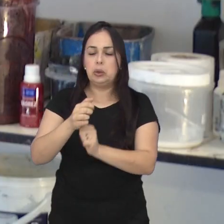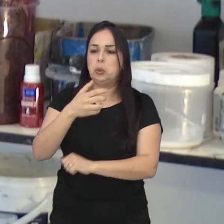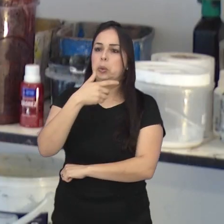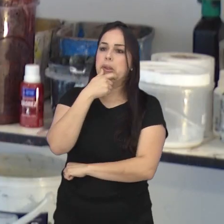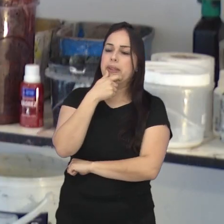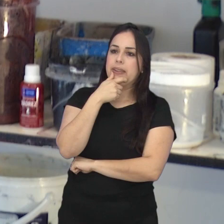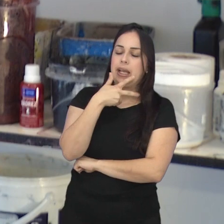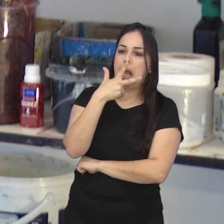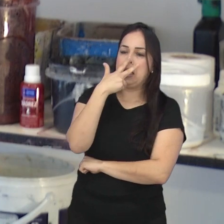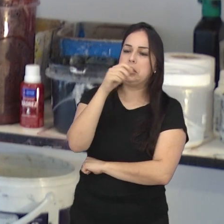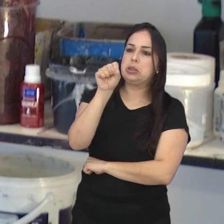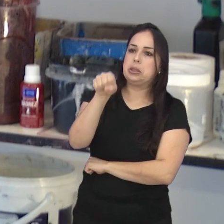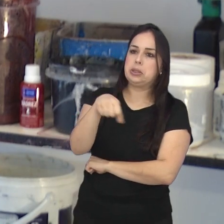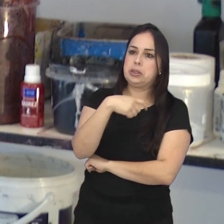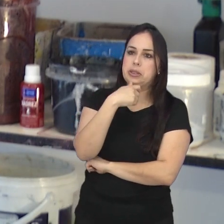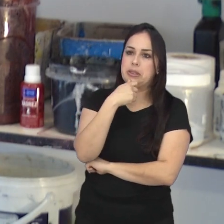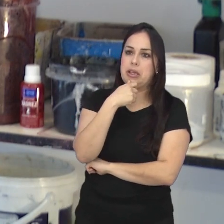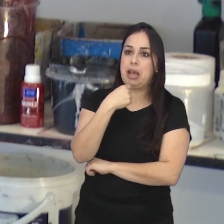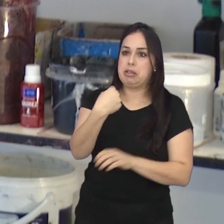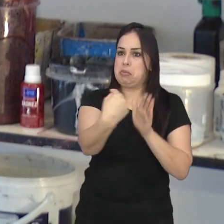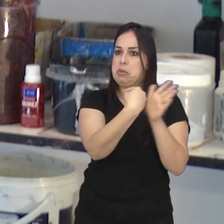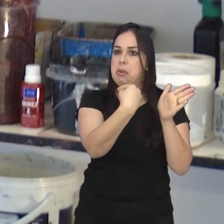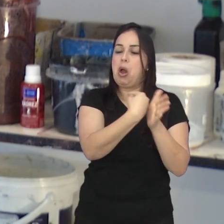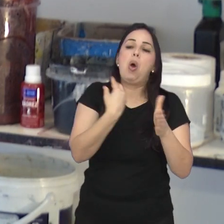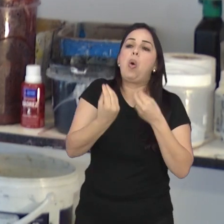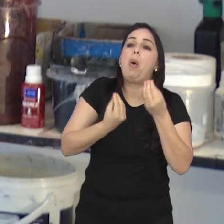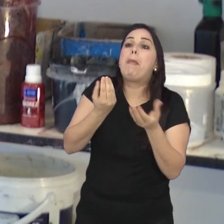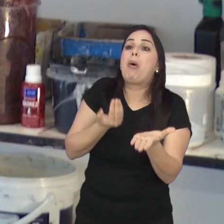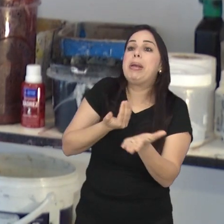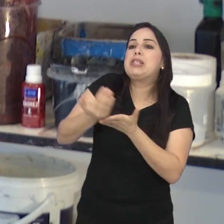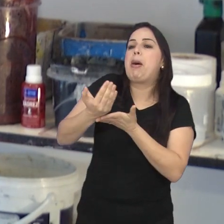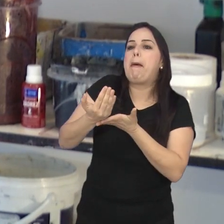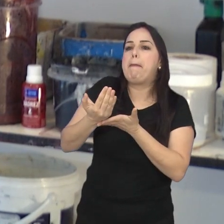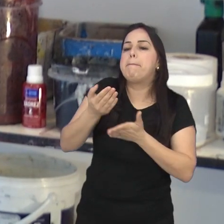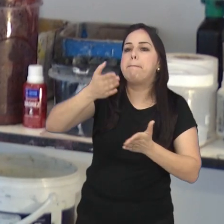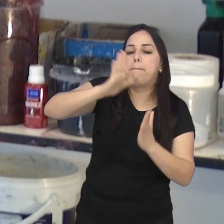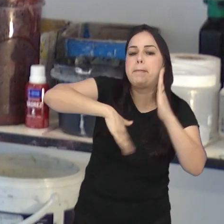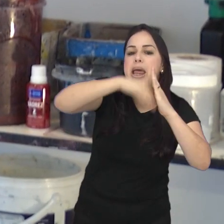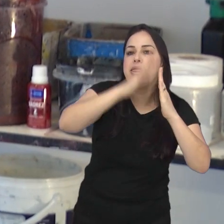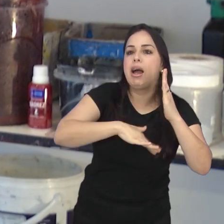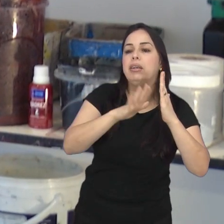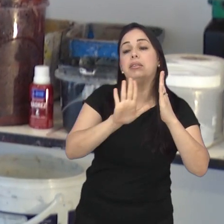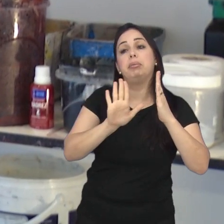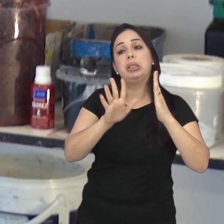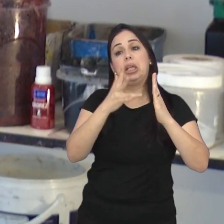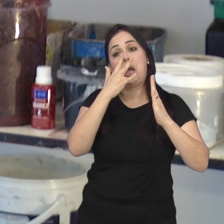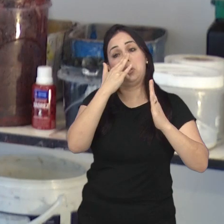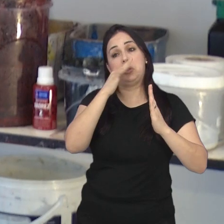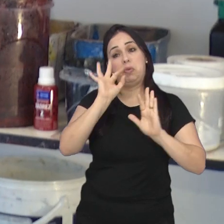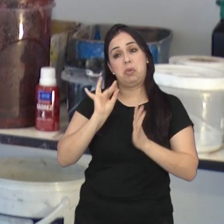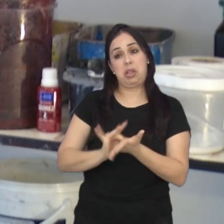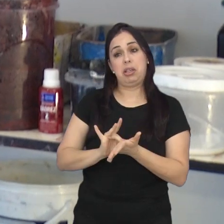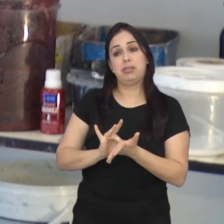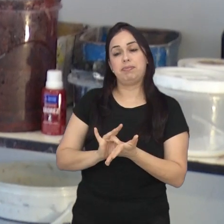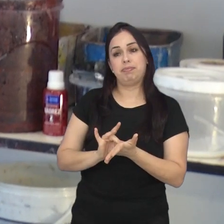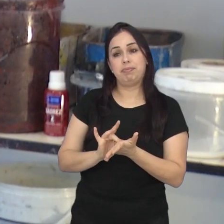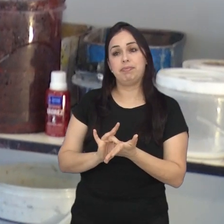acho que sim. Às vezes a pessoa pergunta quando você começou a pintar, né? Eu acho que isso, na